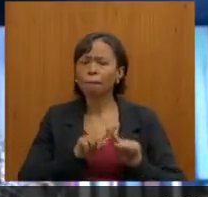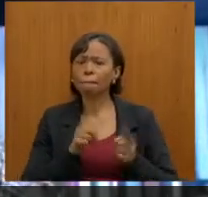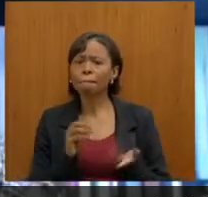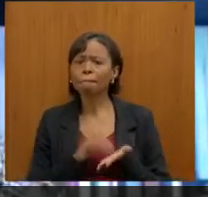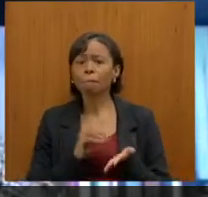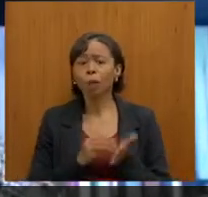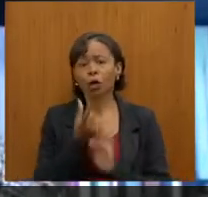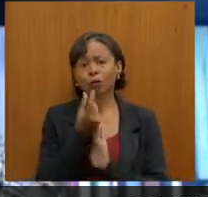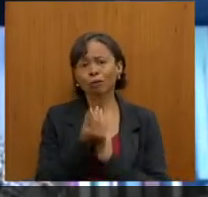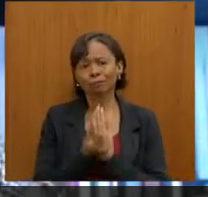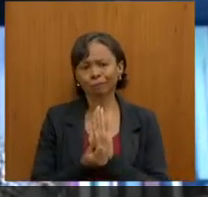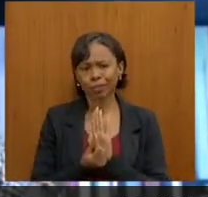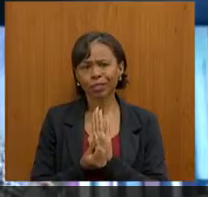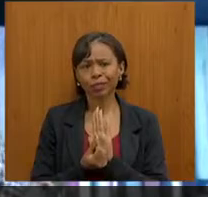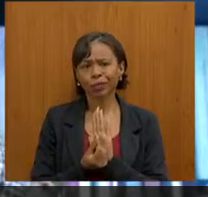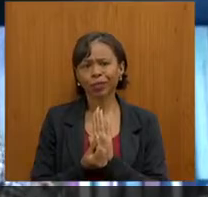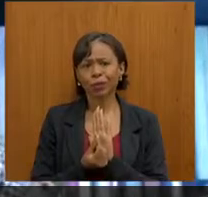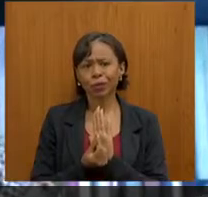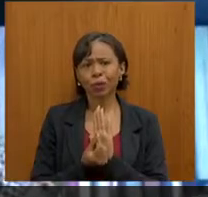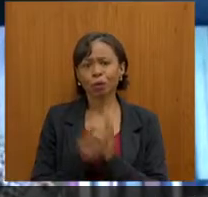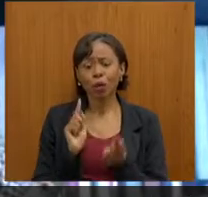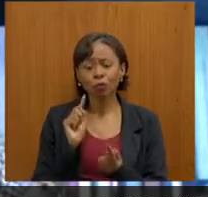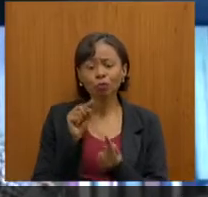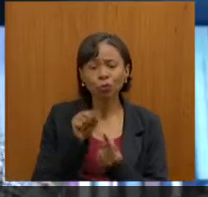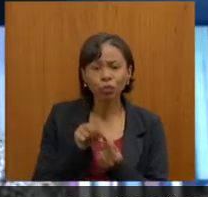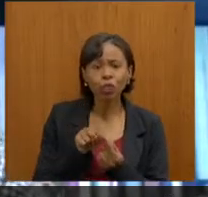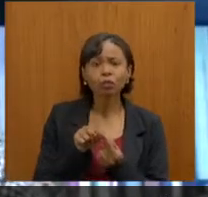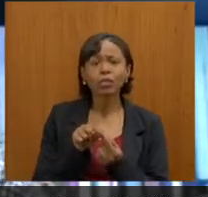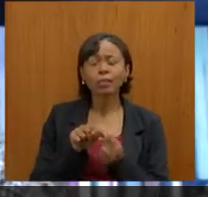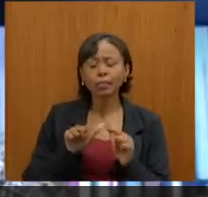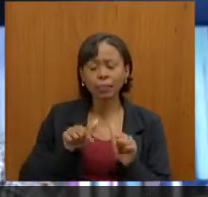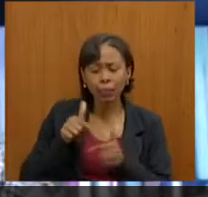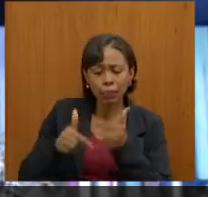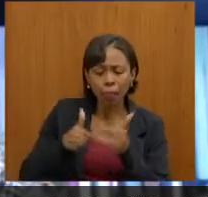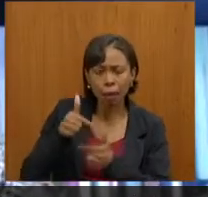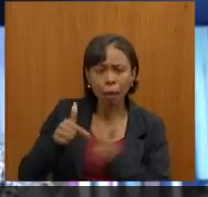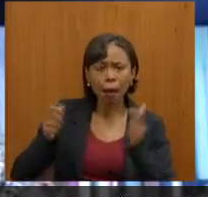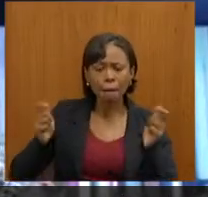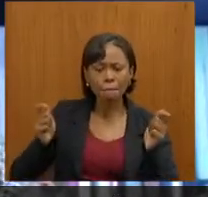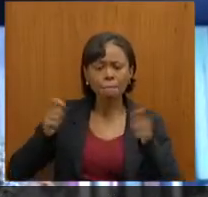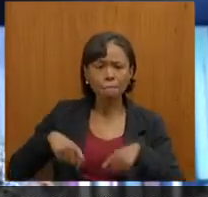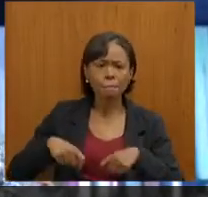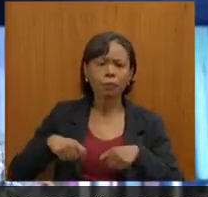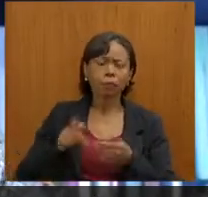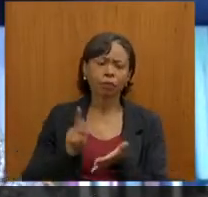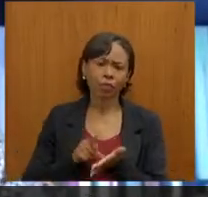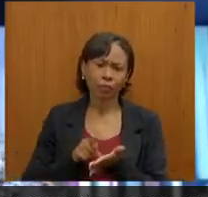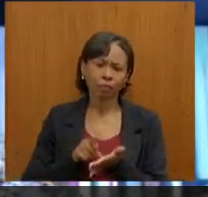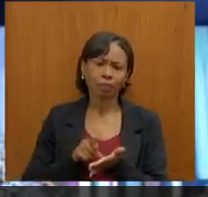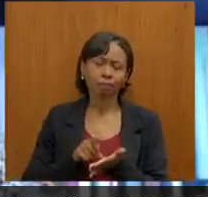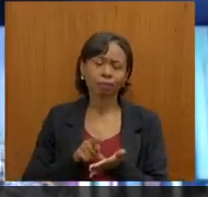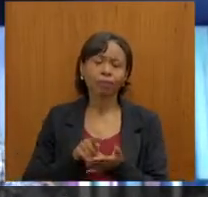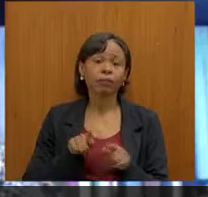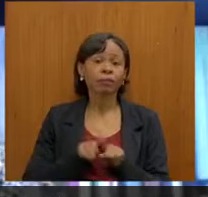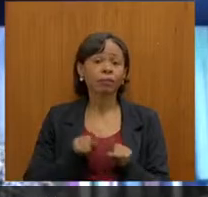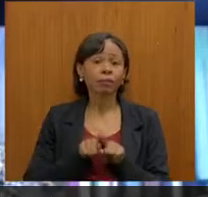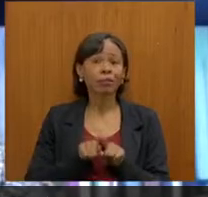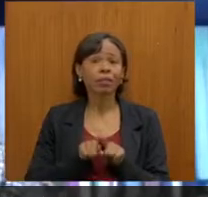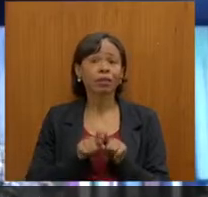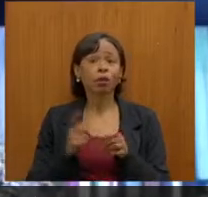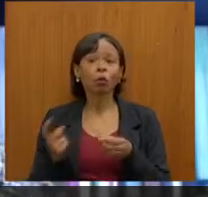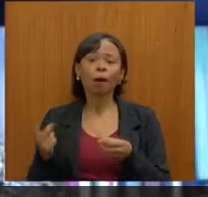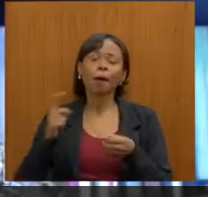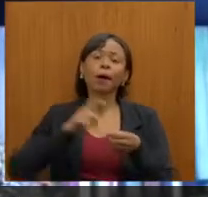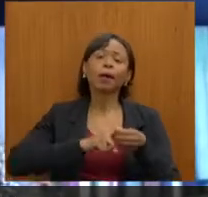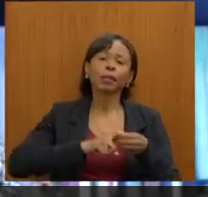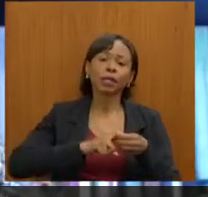para que as medidas sejam operacionalizadas importante também deputada Ana Paula o retorno do diagnóstico